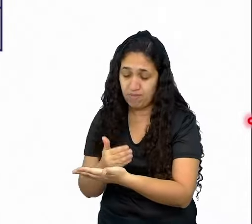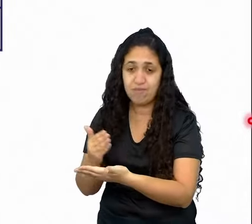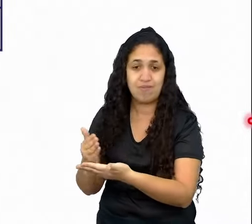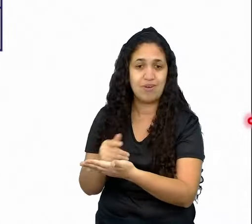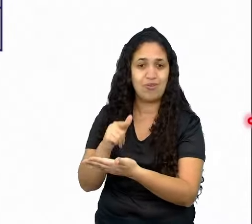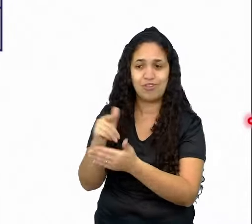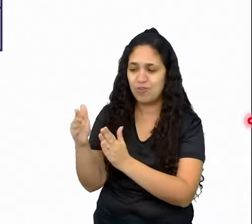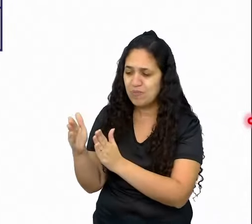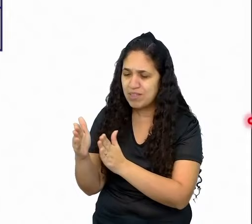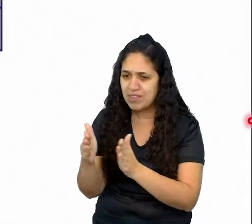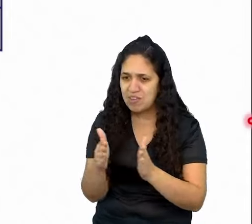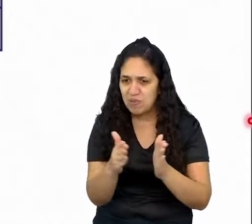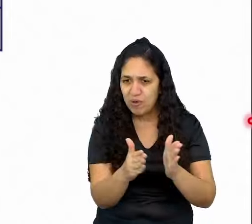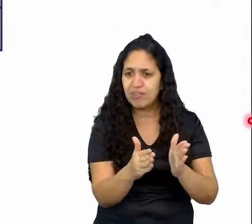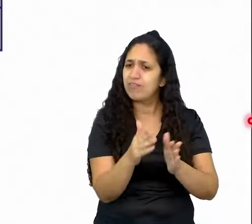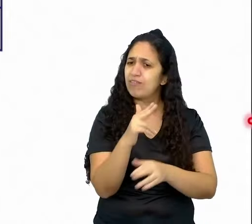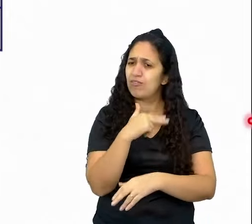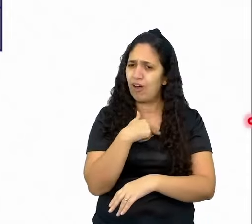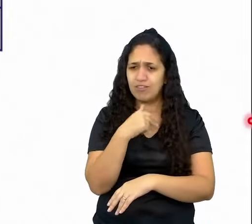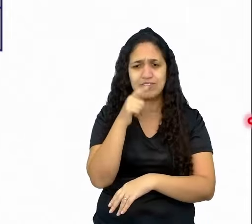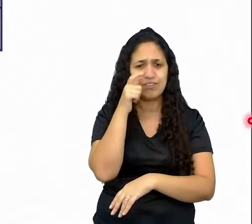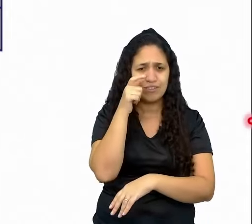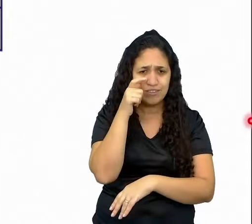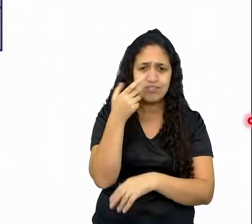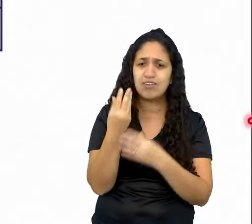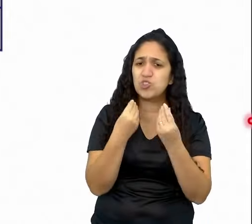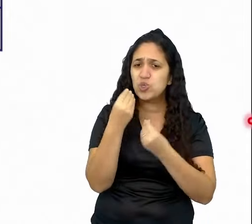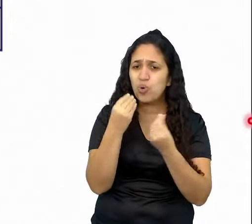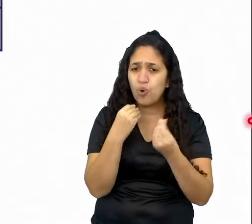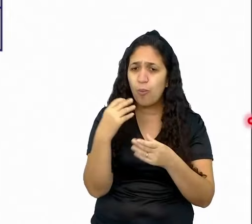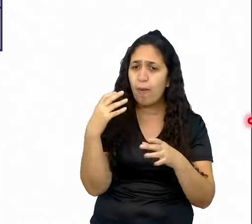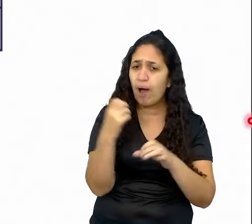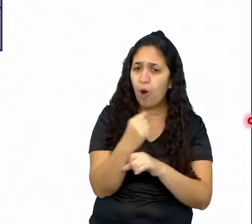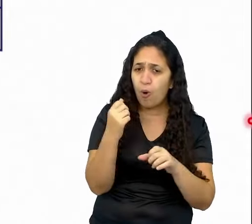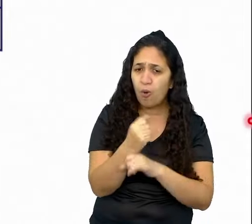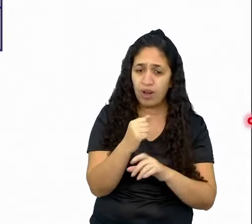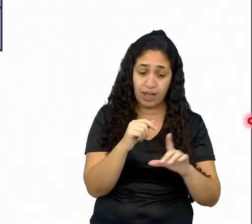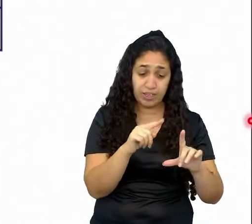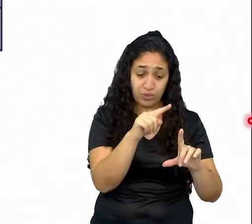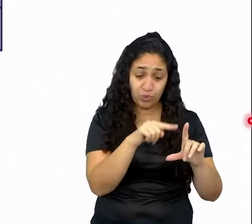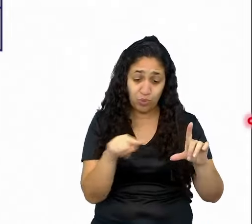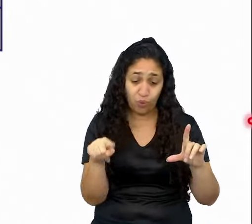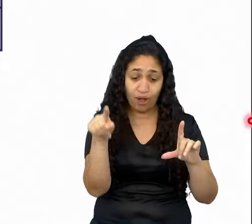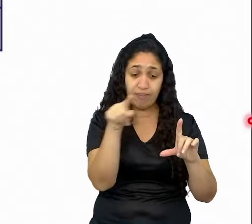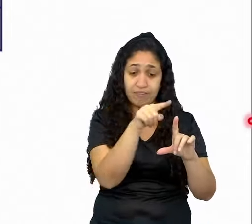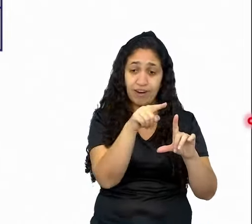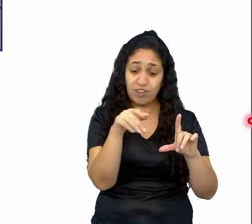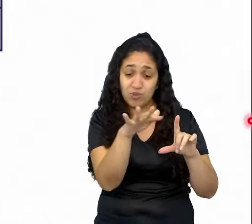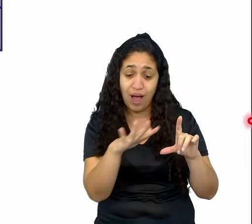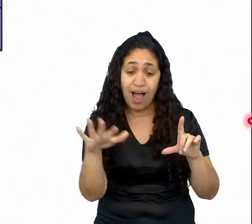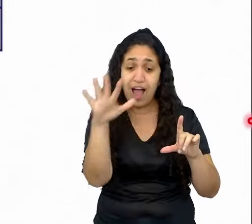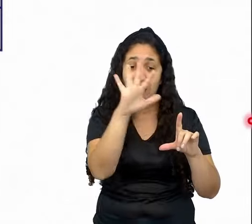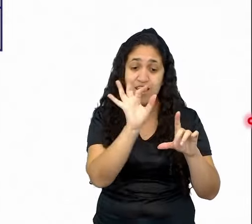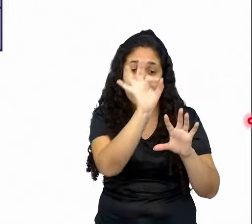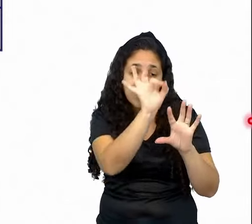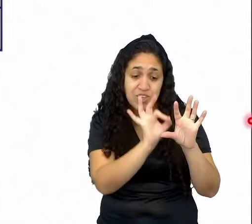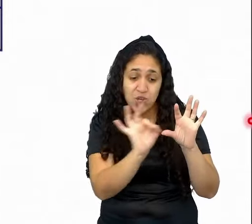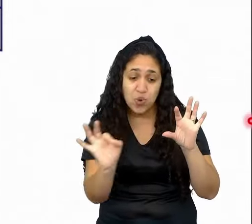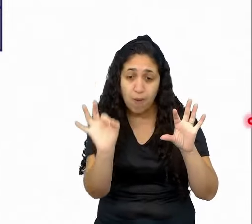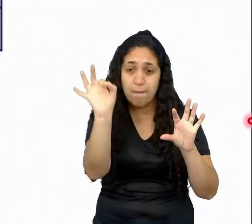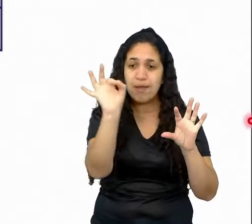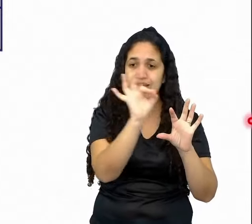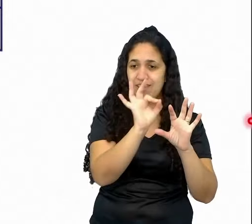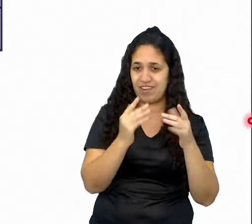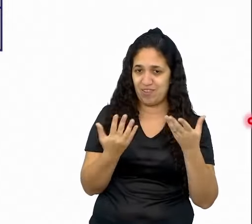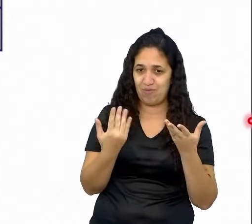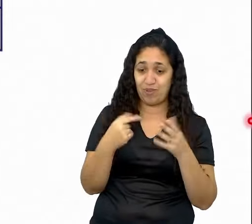sequência muito bacana que eu gostei bastante, como calcular a área e o perímetro do quadrado, né? Ele começa dentro de um contexto de